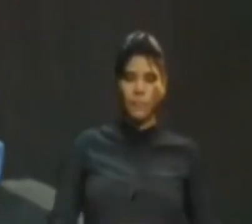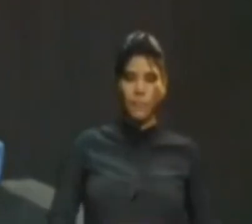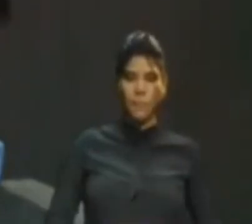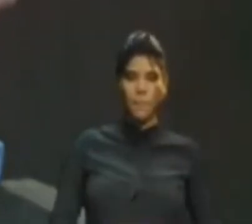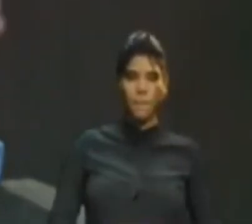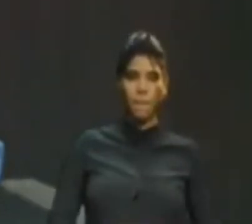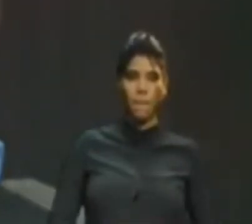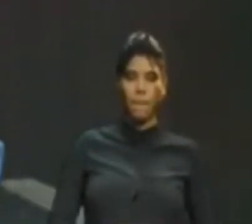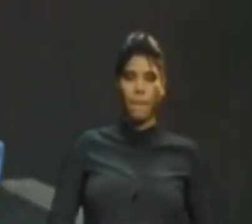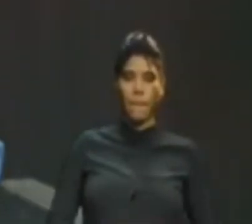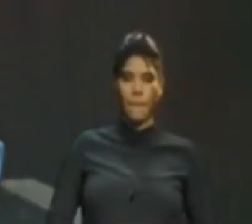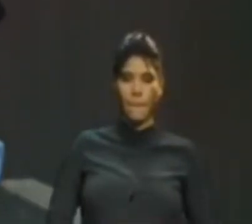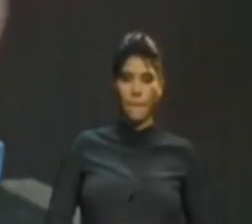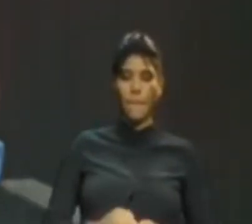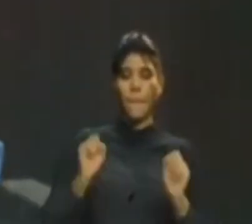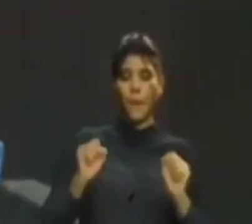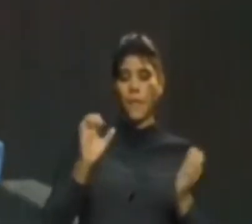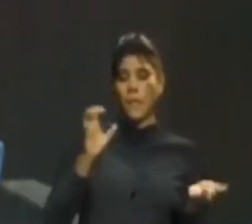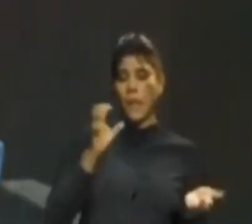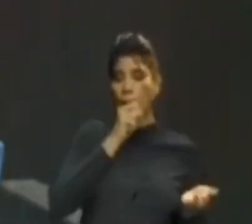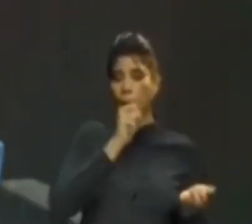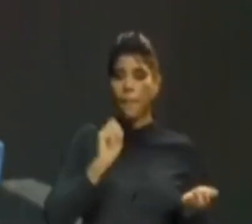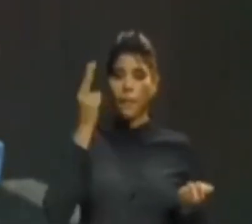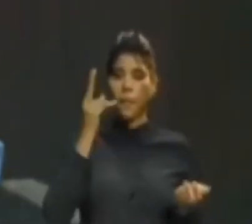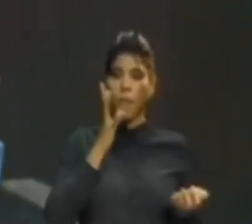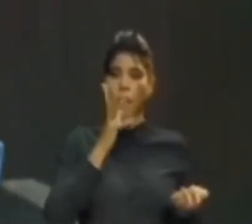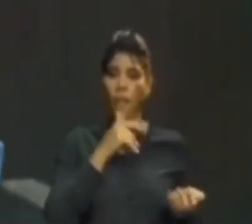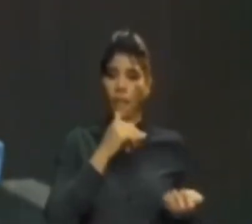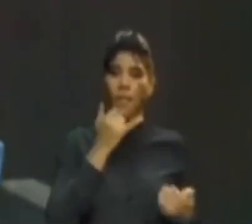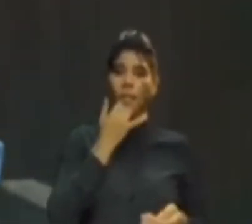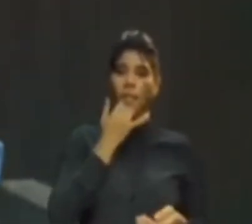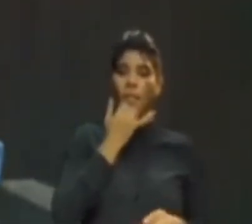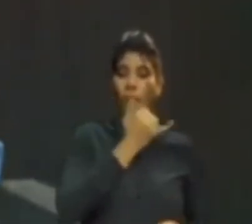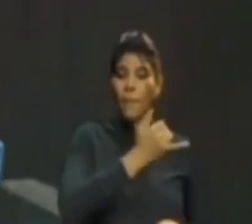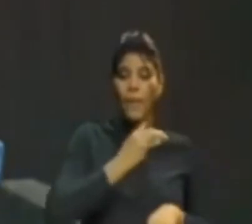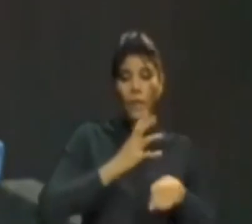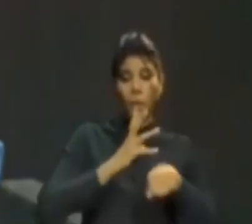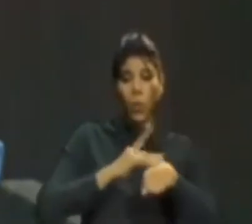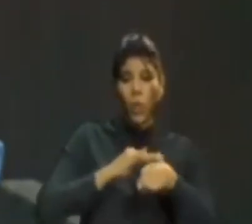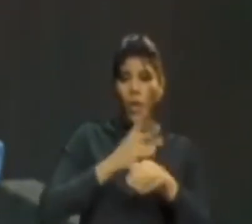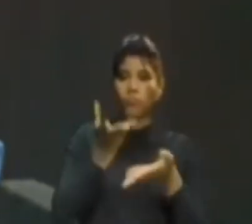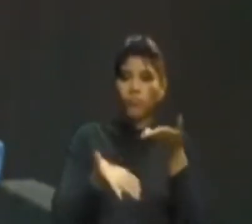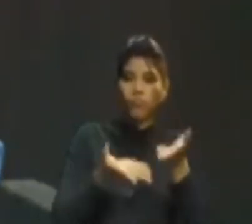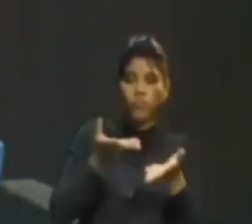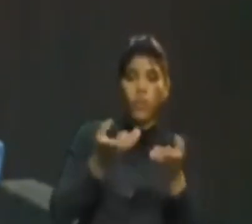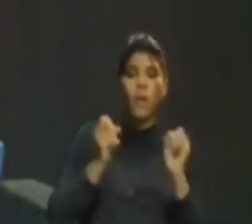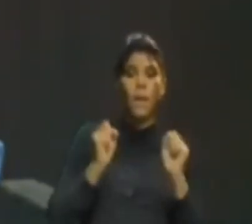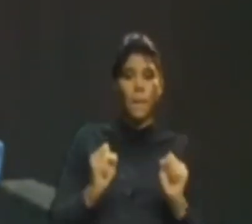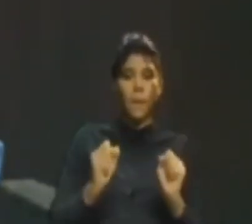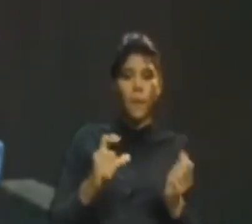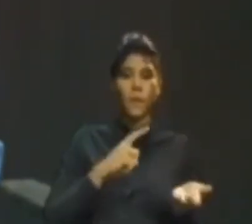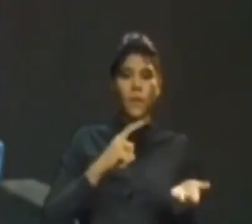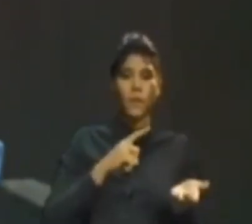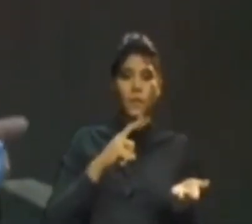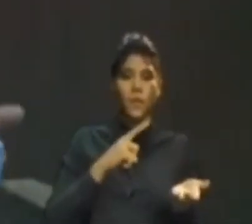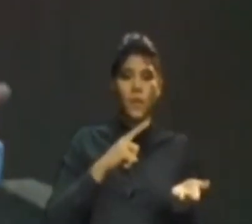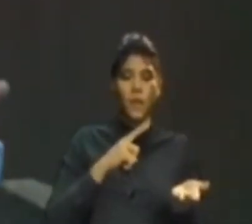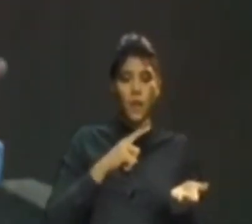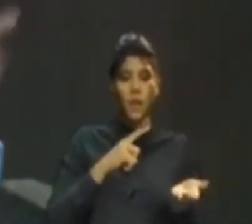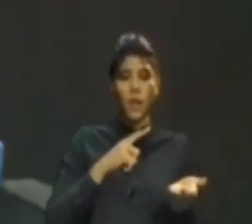pode ser rápida pode ser mais lenta a depender da complexidade da terapia ela possa ser aba cada